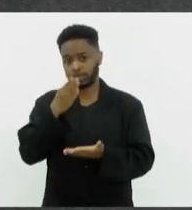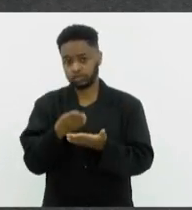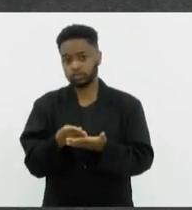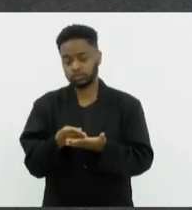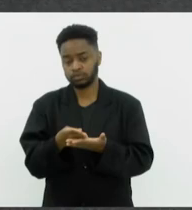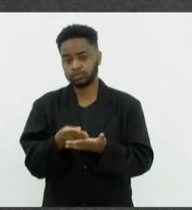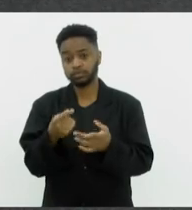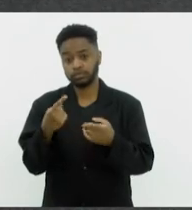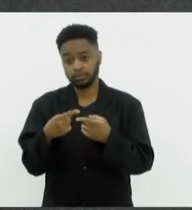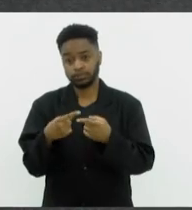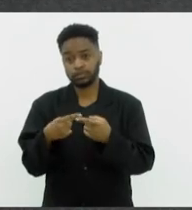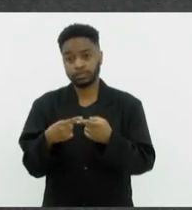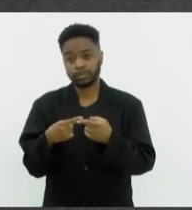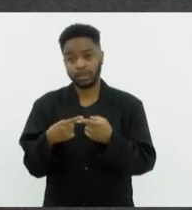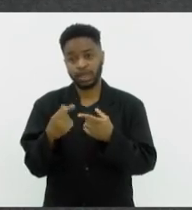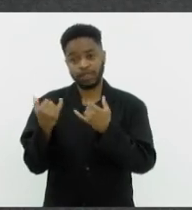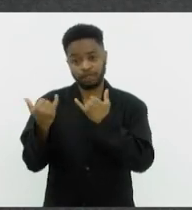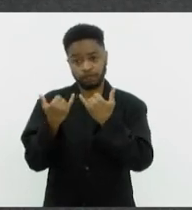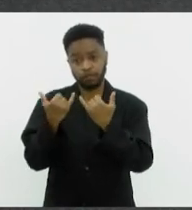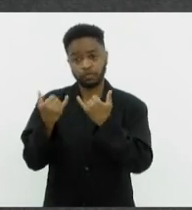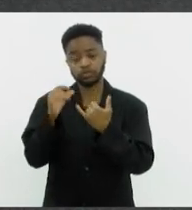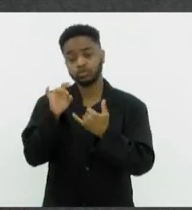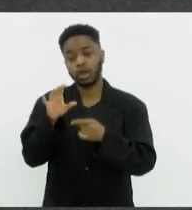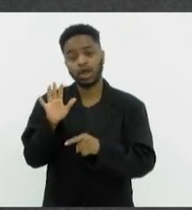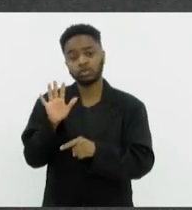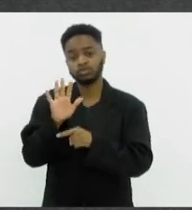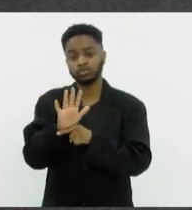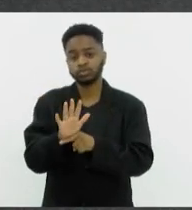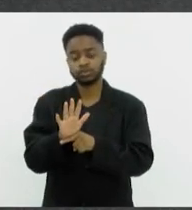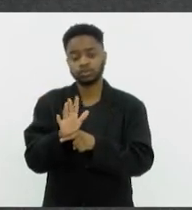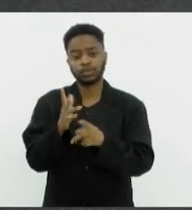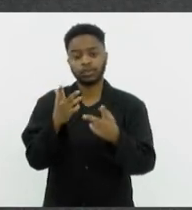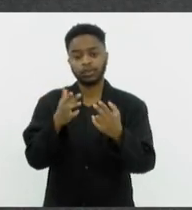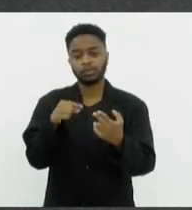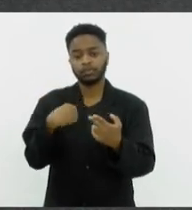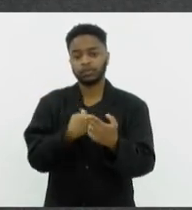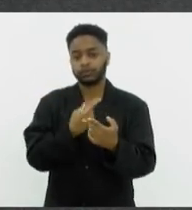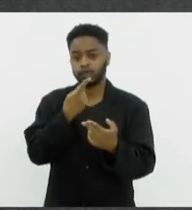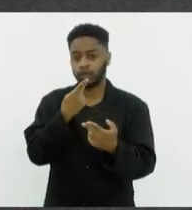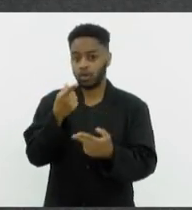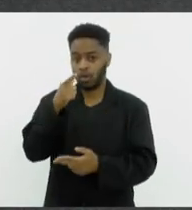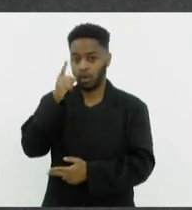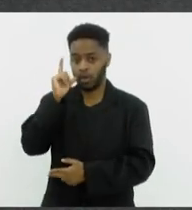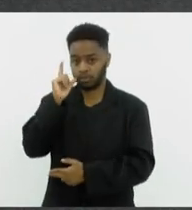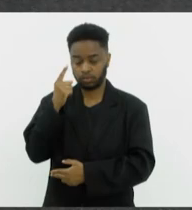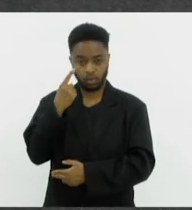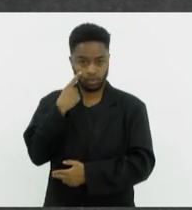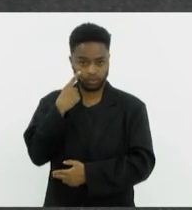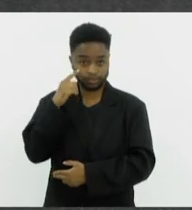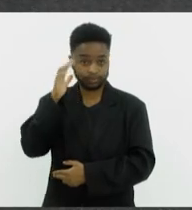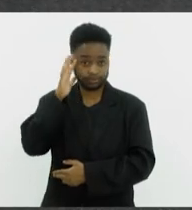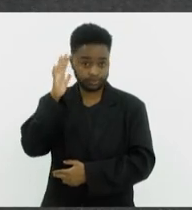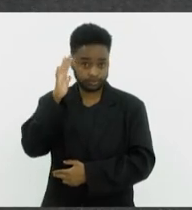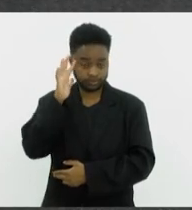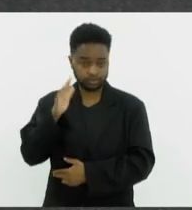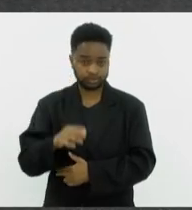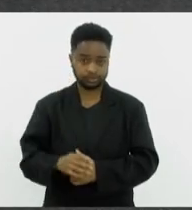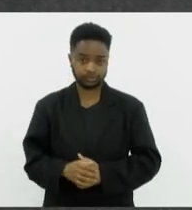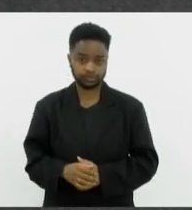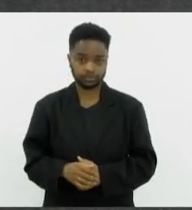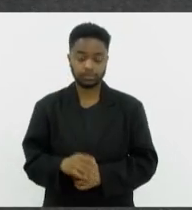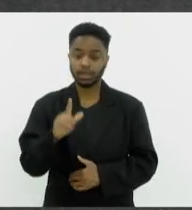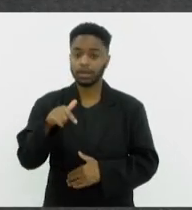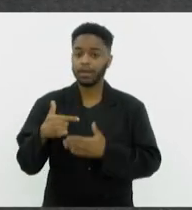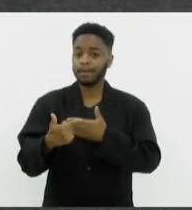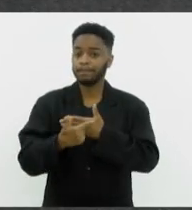verdade, os dados, na verdade, só colaboram com aquilo que a gente estava falando. Vocês imaginarem o seguinte, é papel